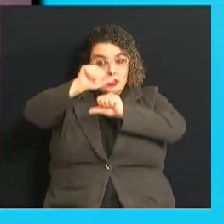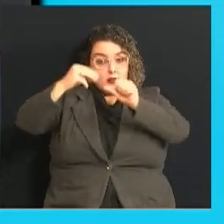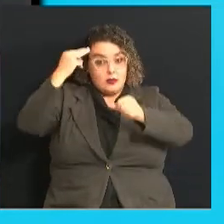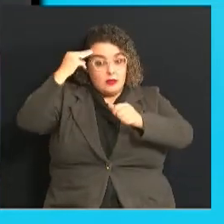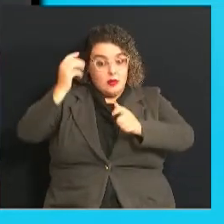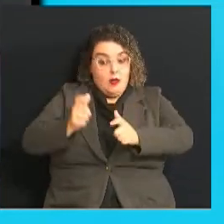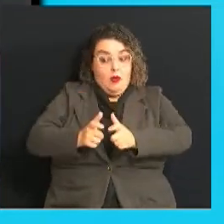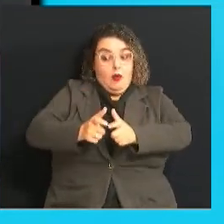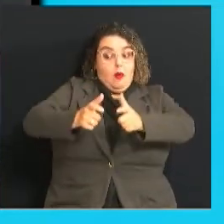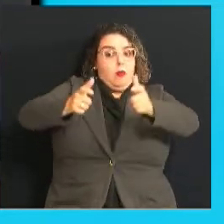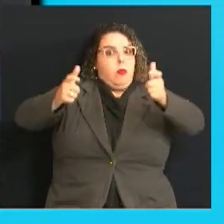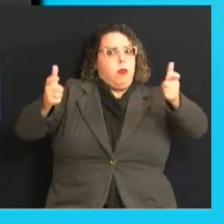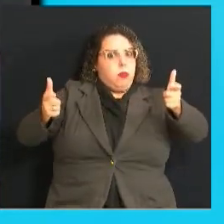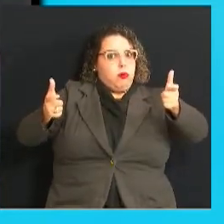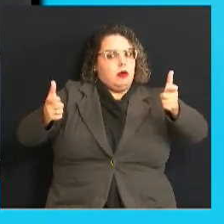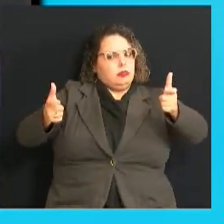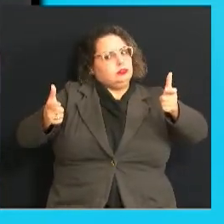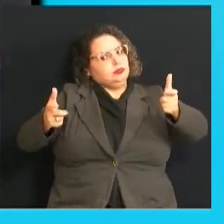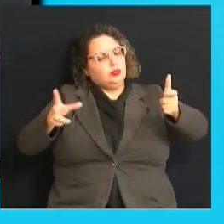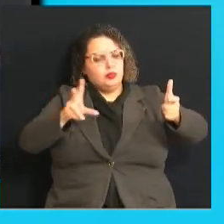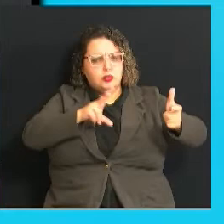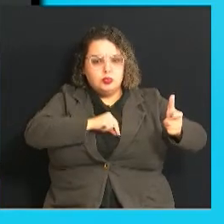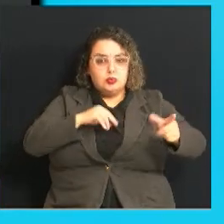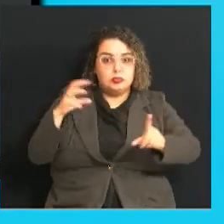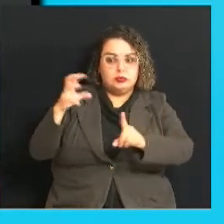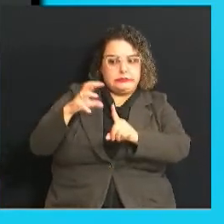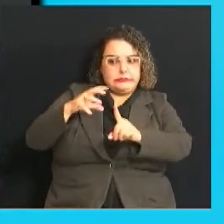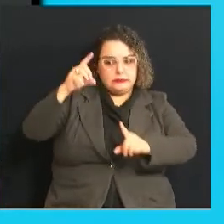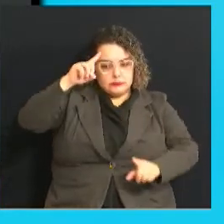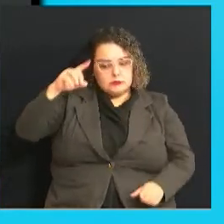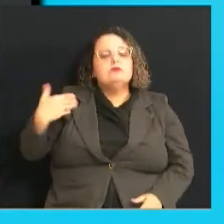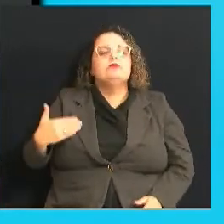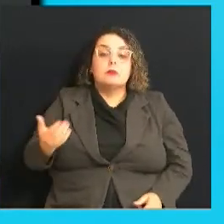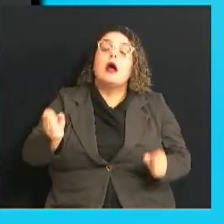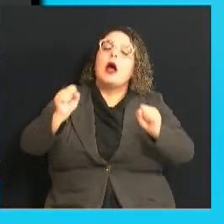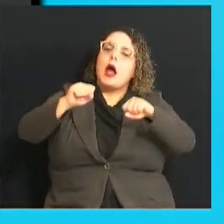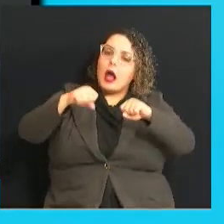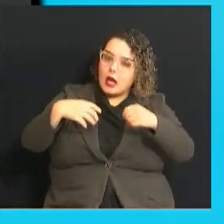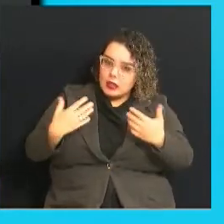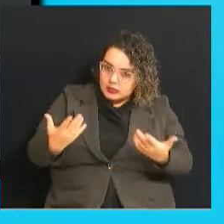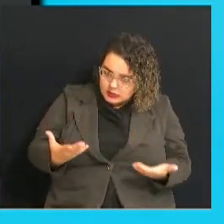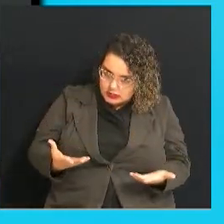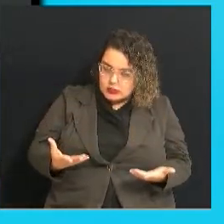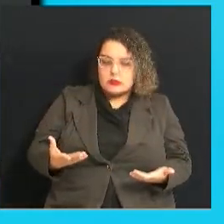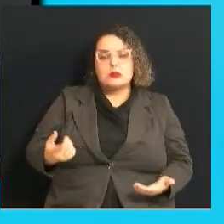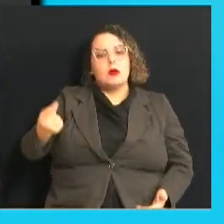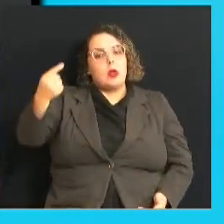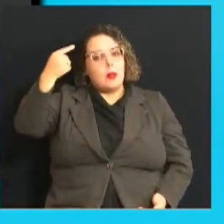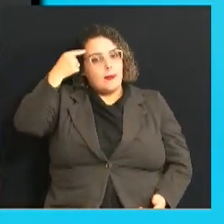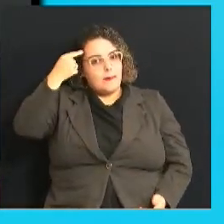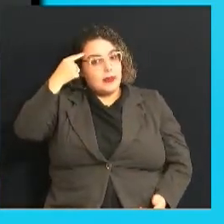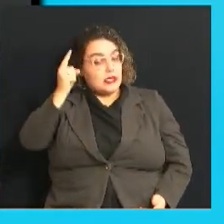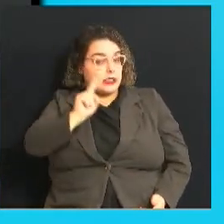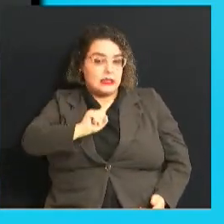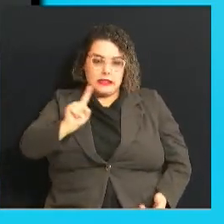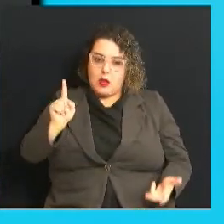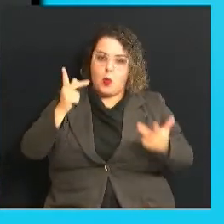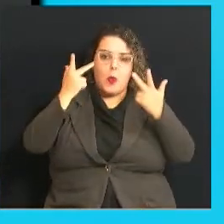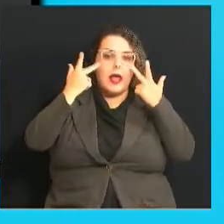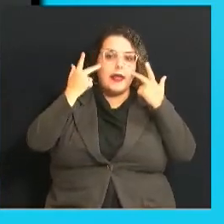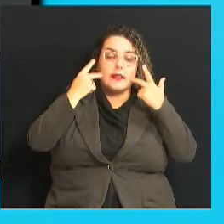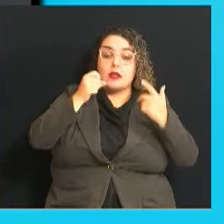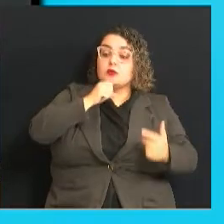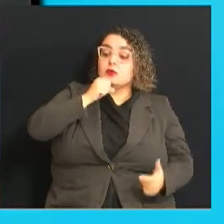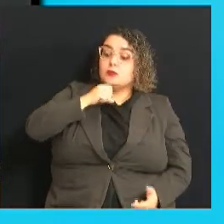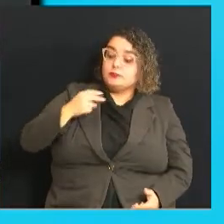o suficiente para impactar no dia a dia, aí sim, a gente pensa que isso não é natural do envelhecimento e pode